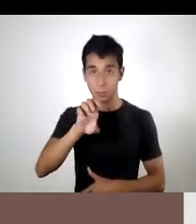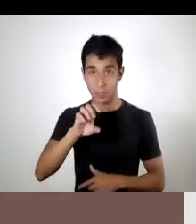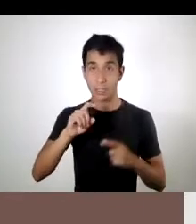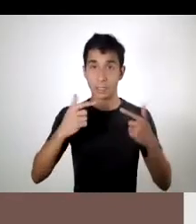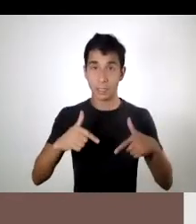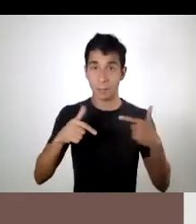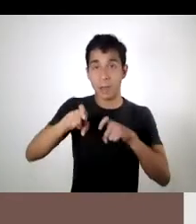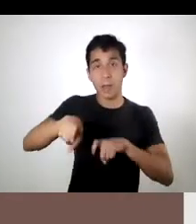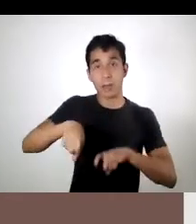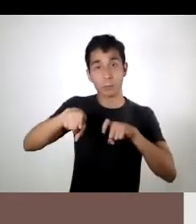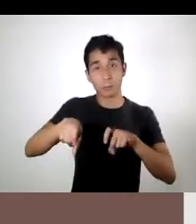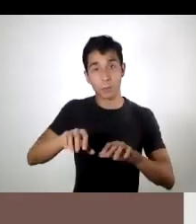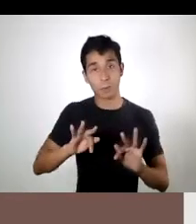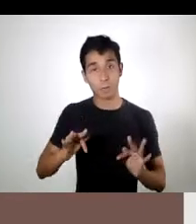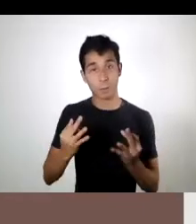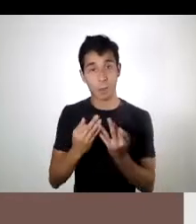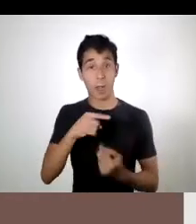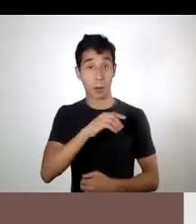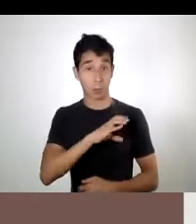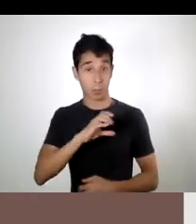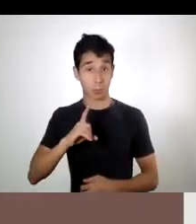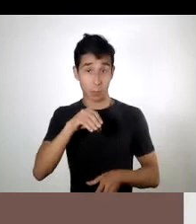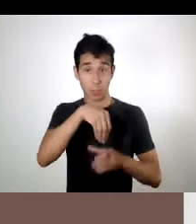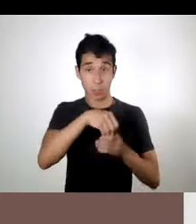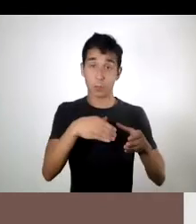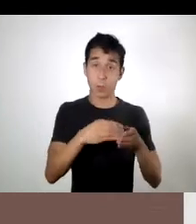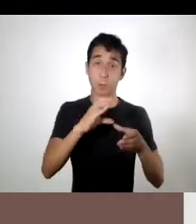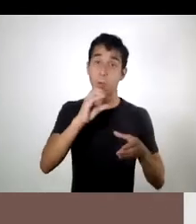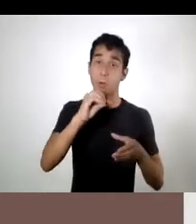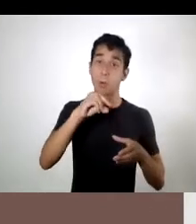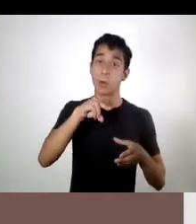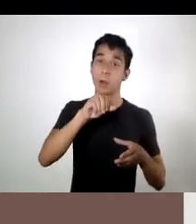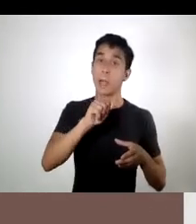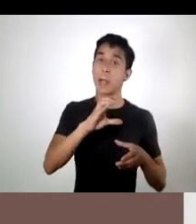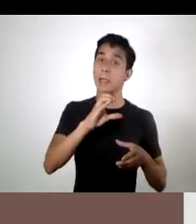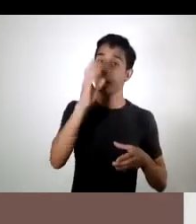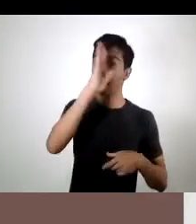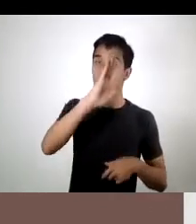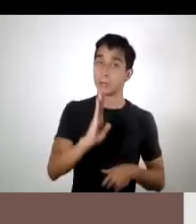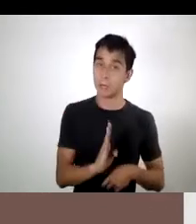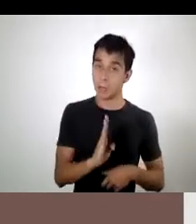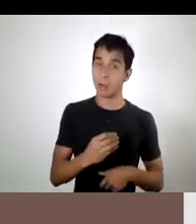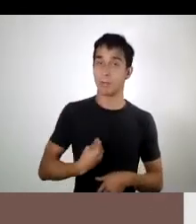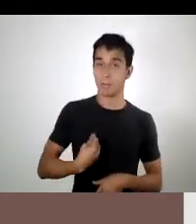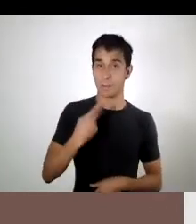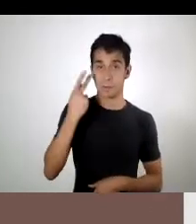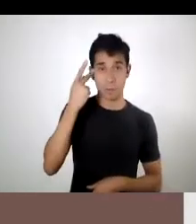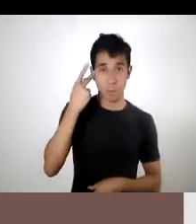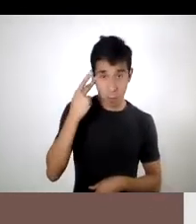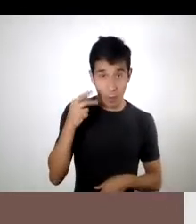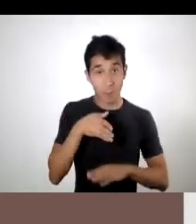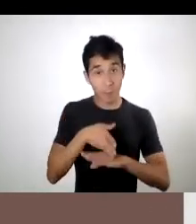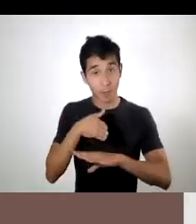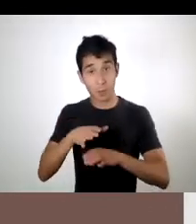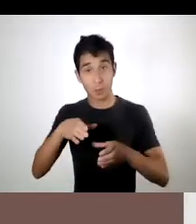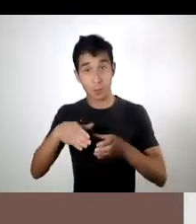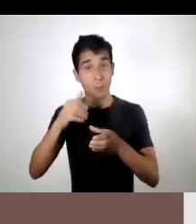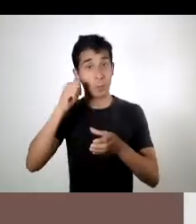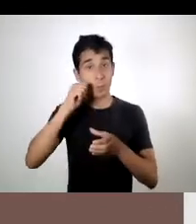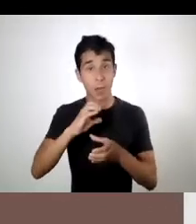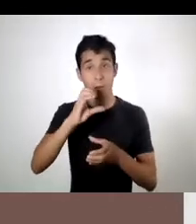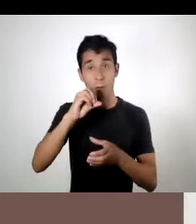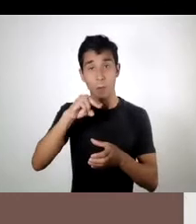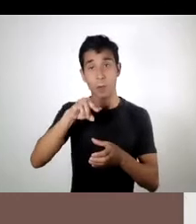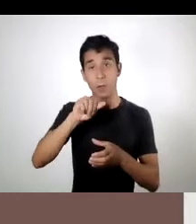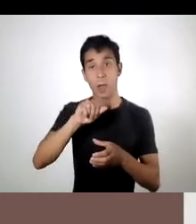coordenadora estadual pela CONAC Nacional por São Paulo, membro do coletivo de mulheres da CONAC do GT